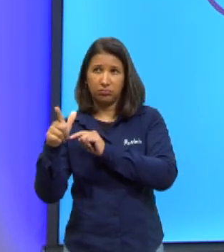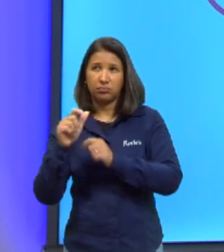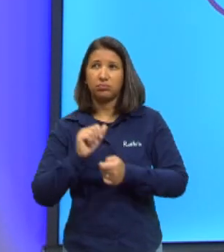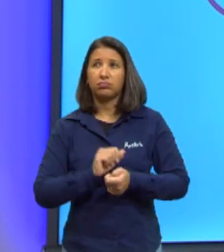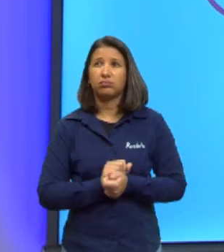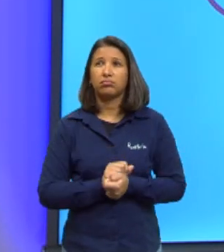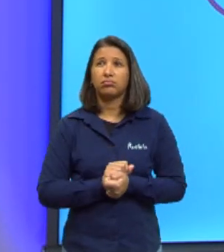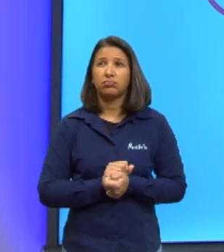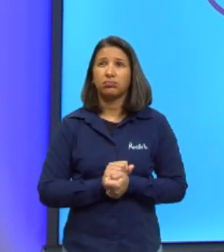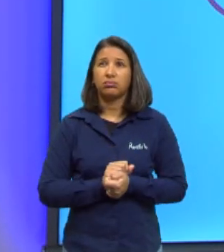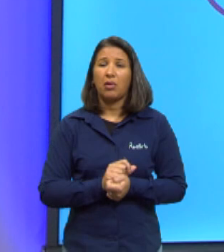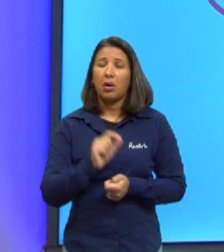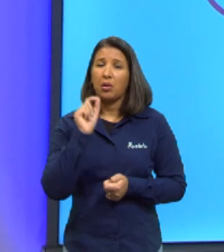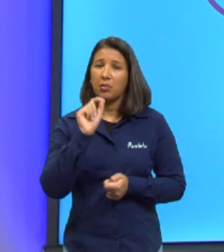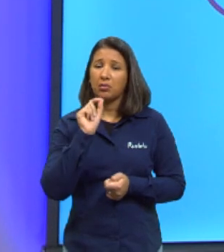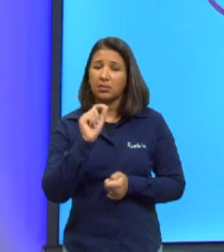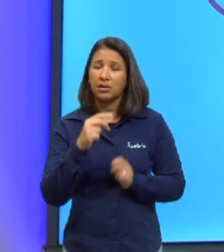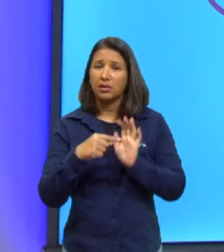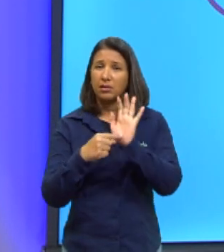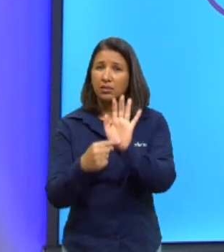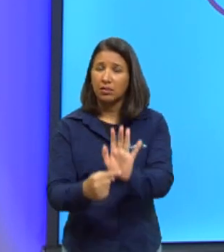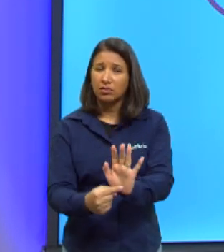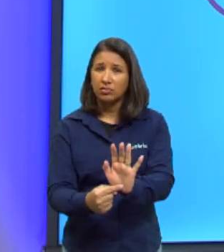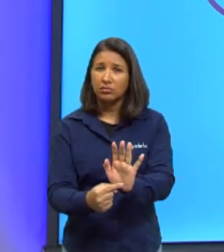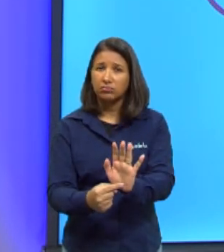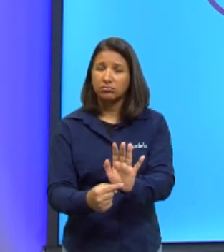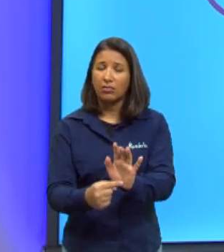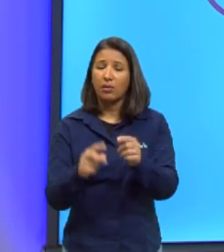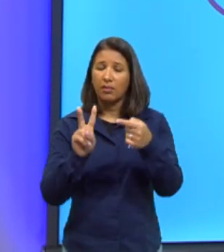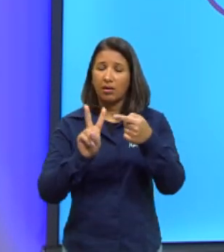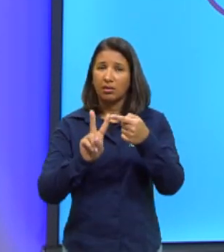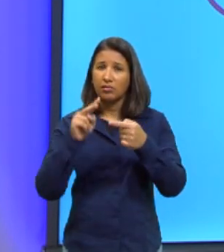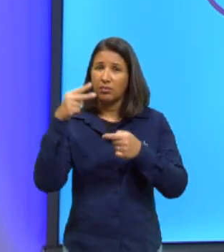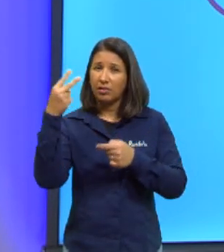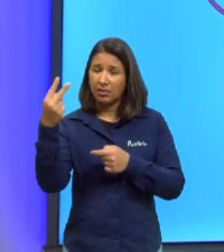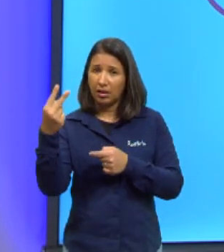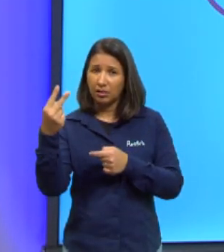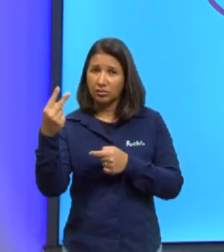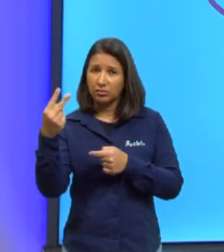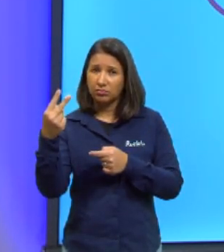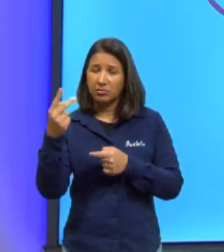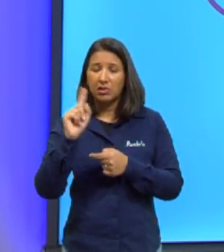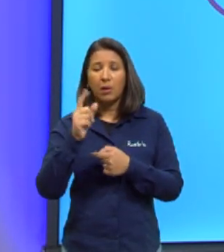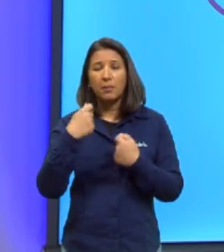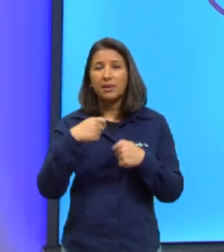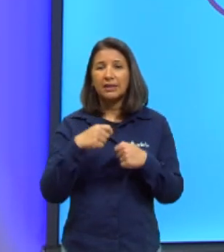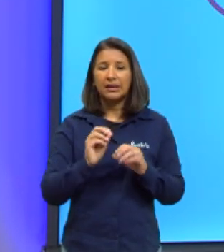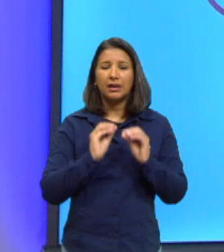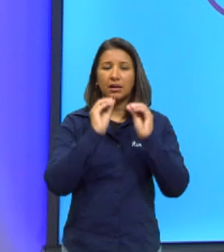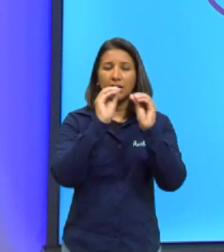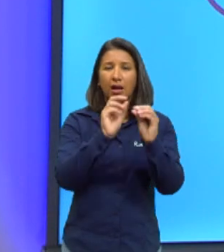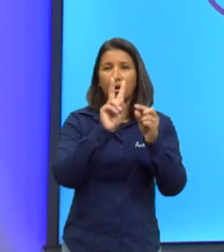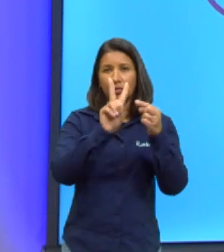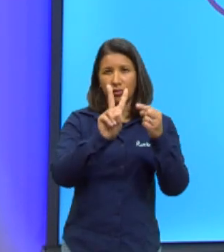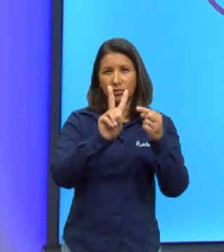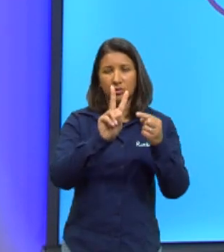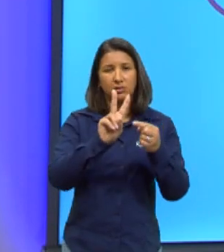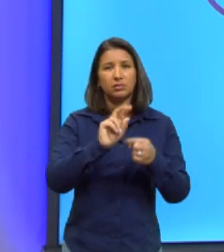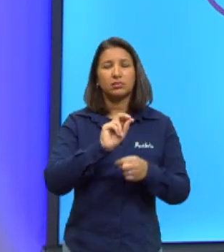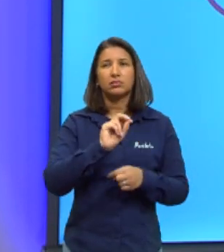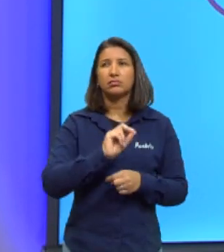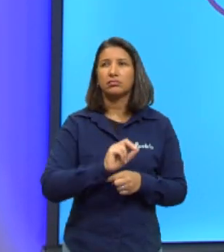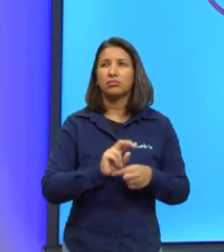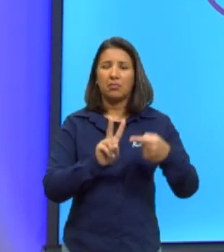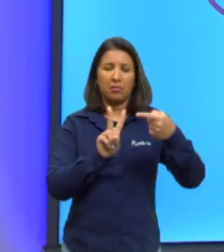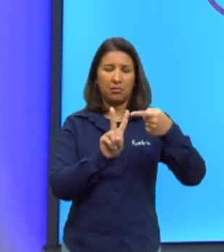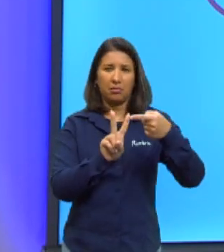implícito. O que que caracteriza uma raiz quadrada? Né? Então, não precisa a gente nem lembrar disso, ó.